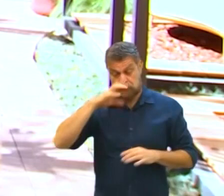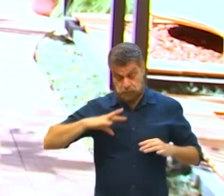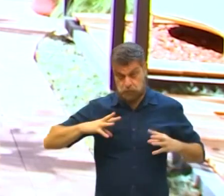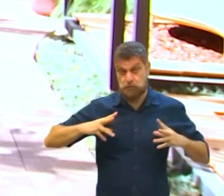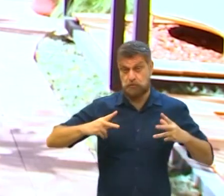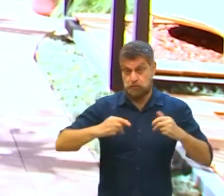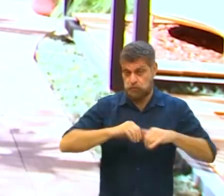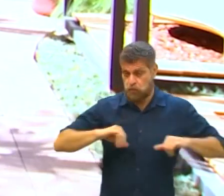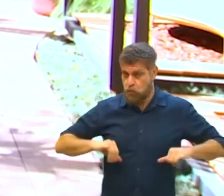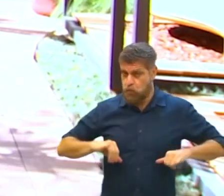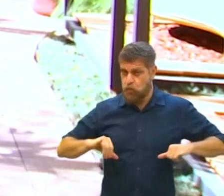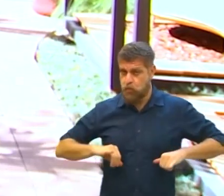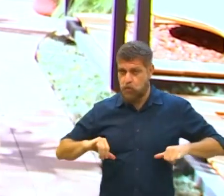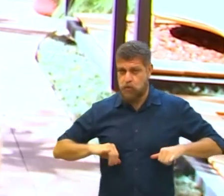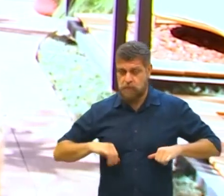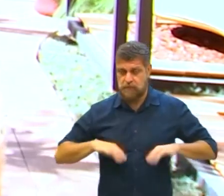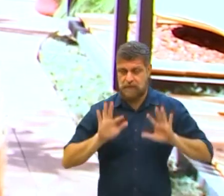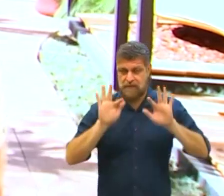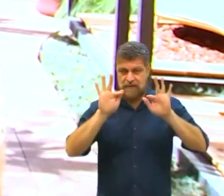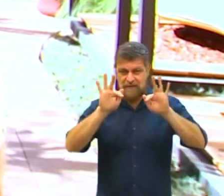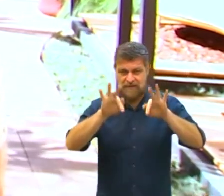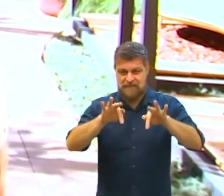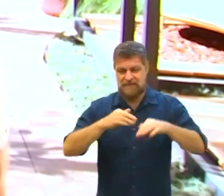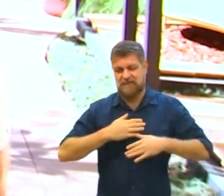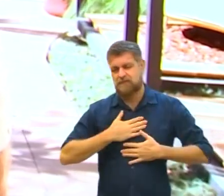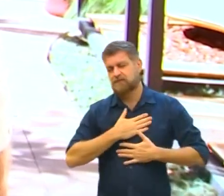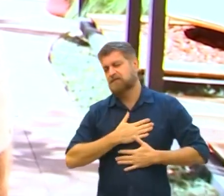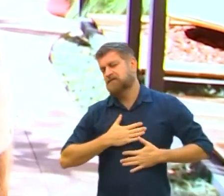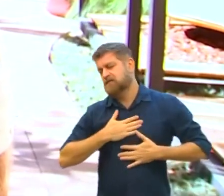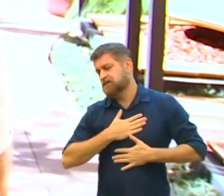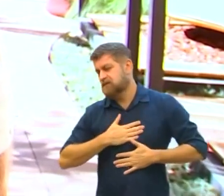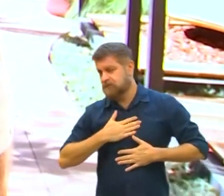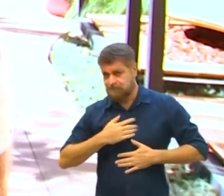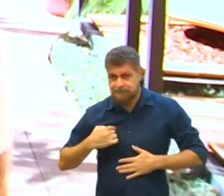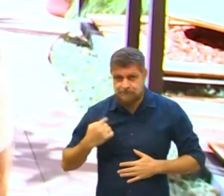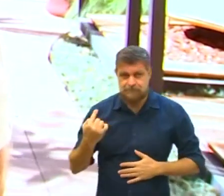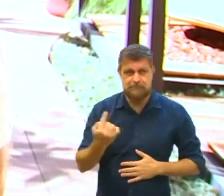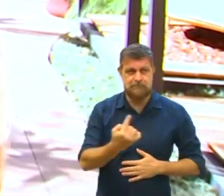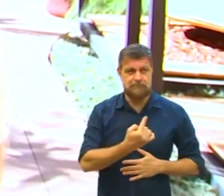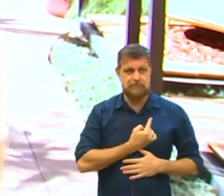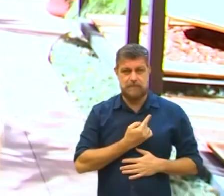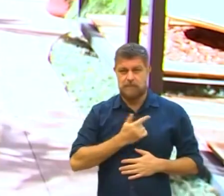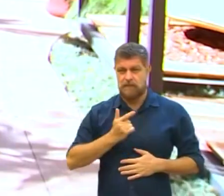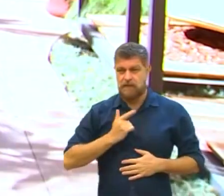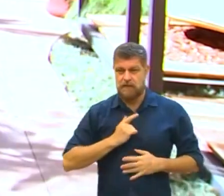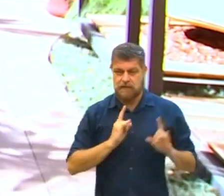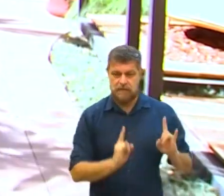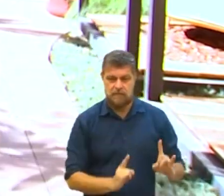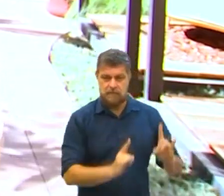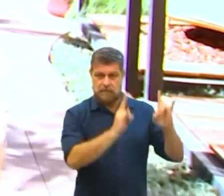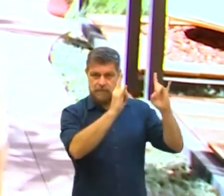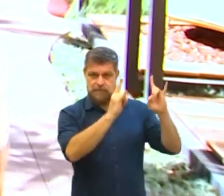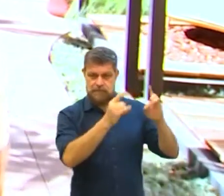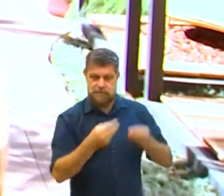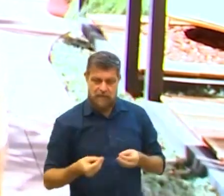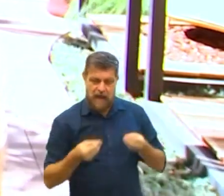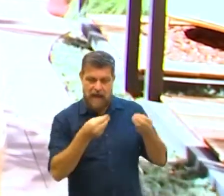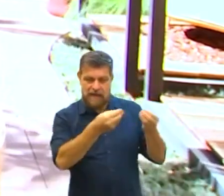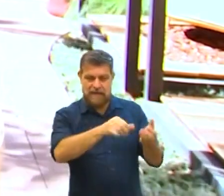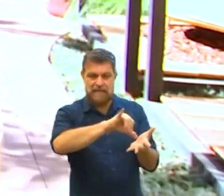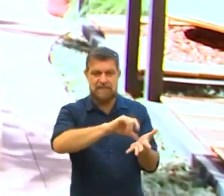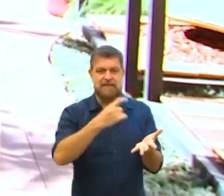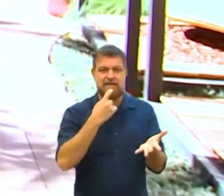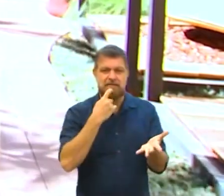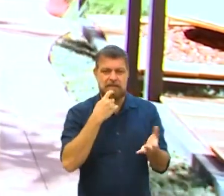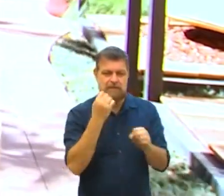para todo mundo. Mas no final de tudo é bem gratificante para a gente poder devolver um patrimônio assim,